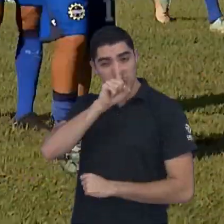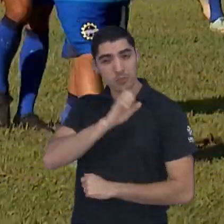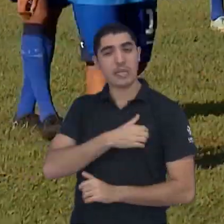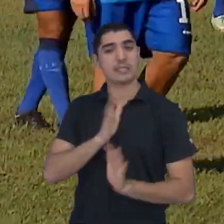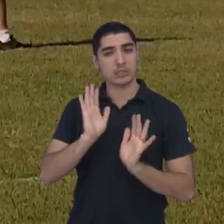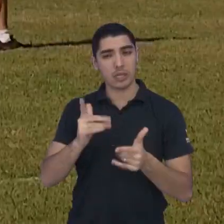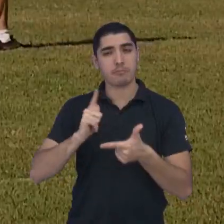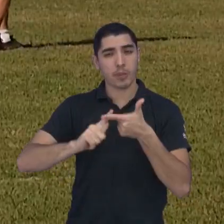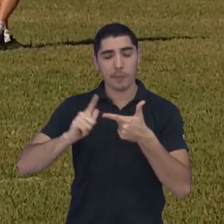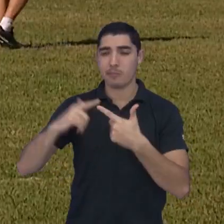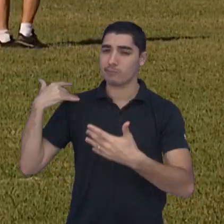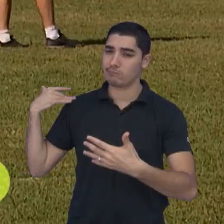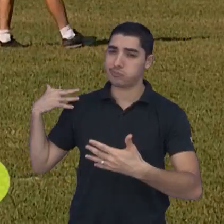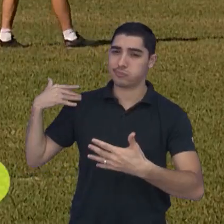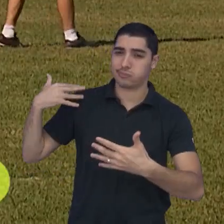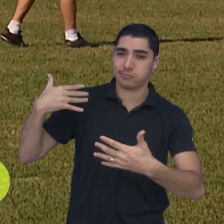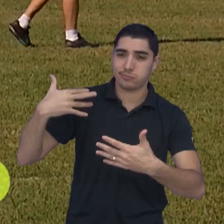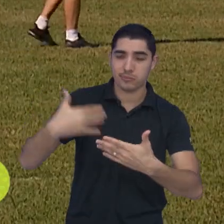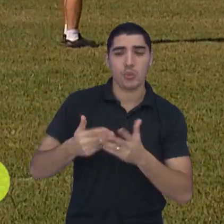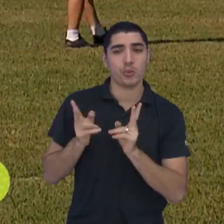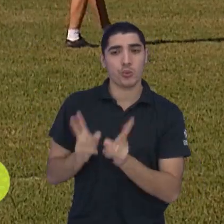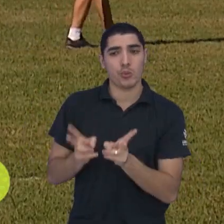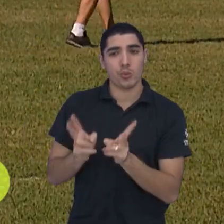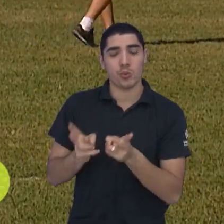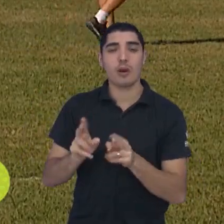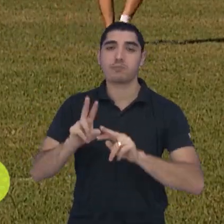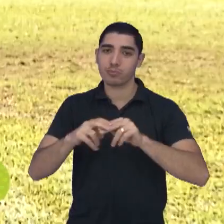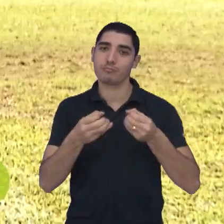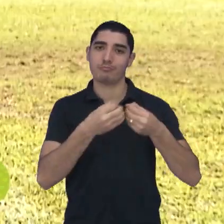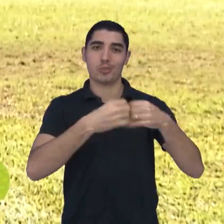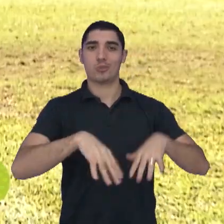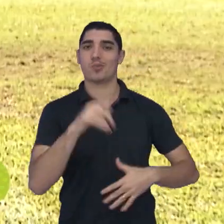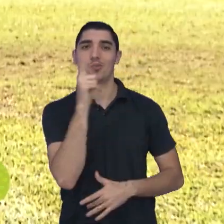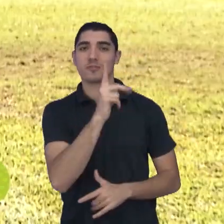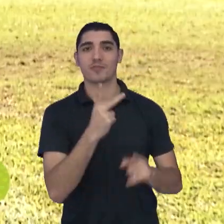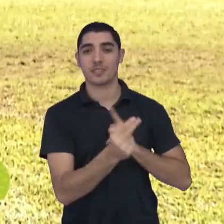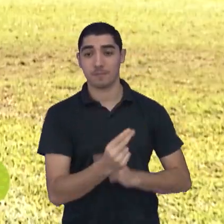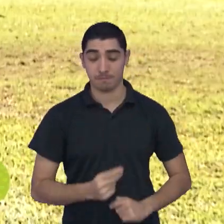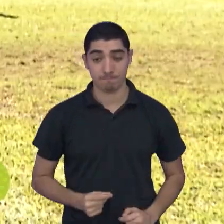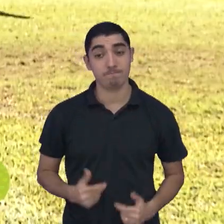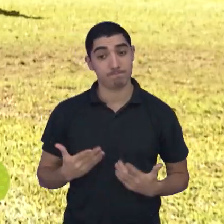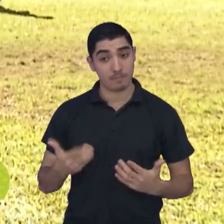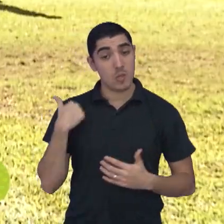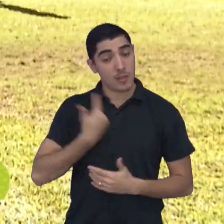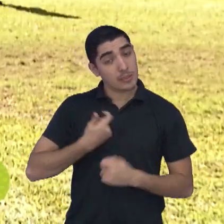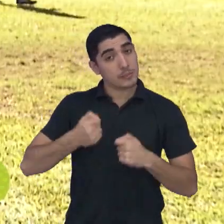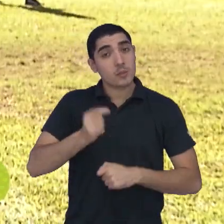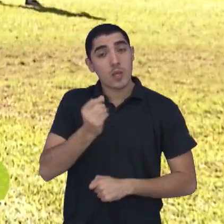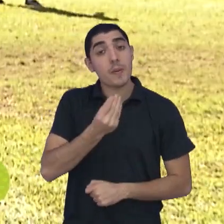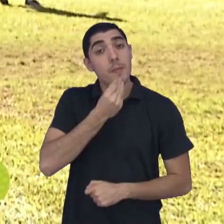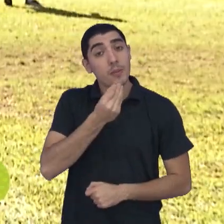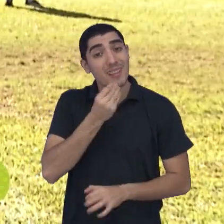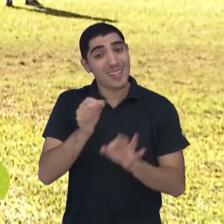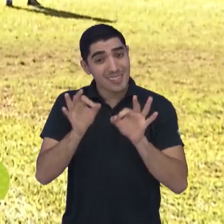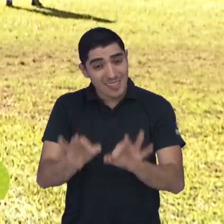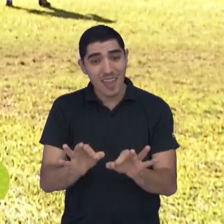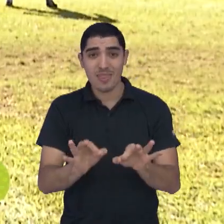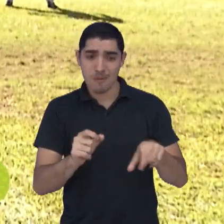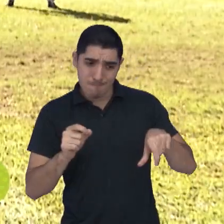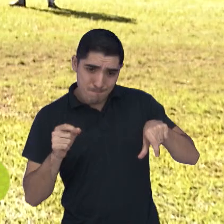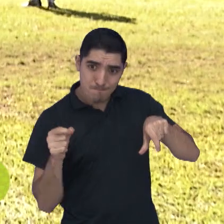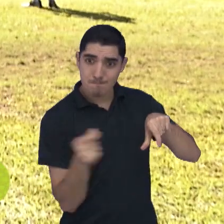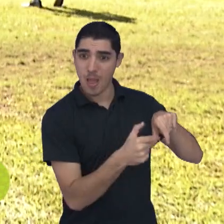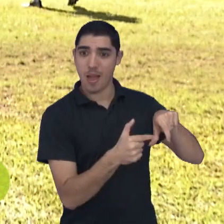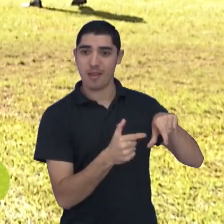da competição e que tem impactado nos resultados. A gente tem que ser mais cirúrgico ali, né, ali na parte da frente, no último passe ali,